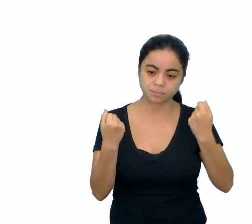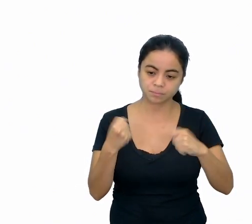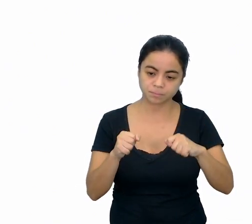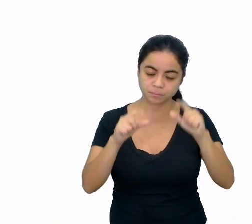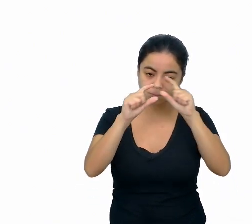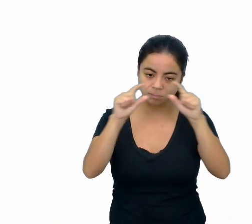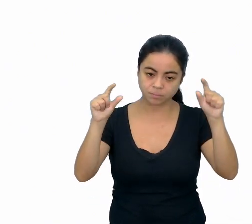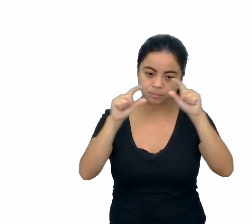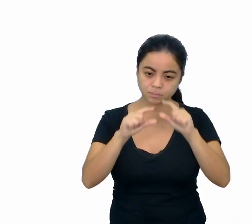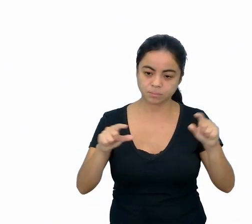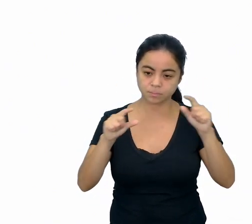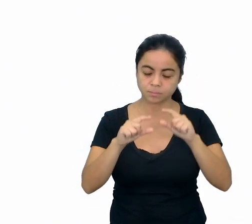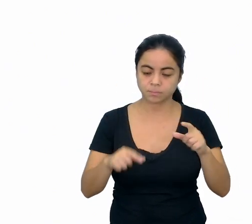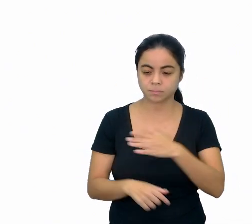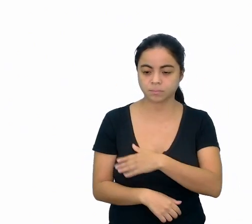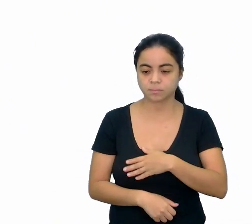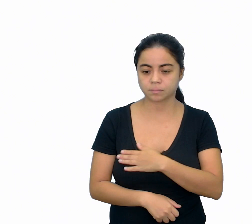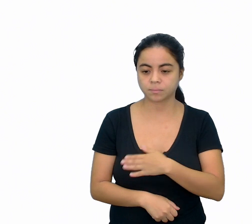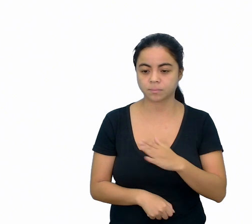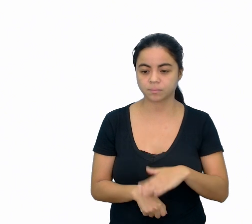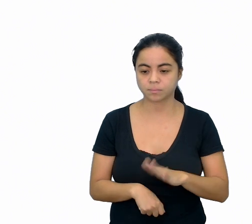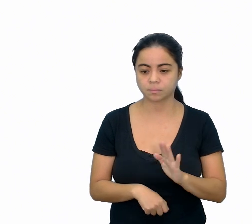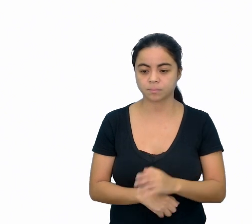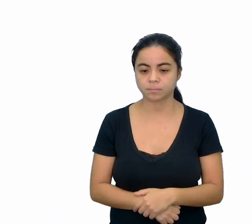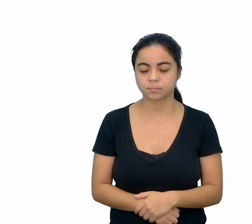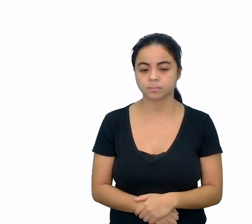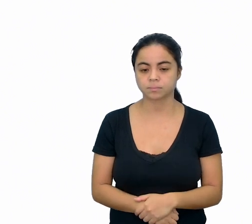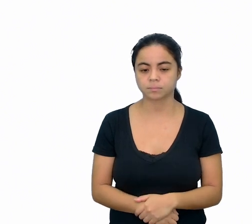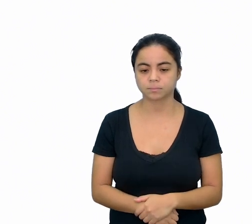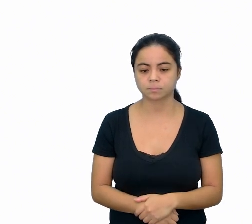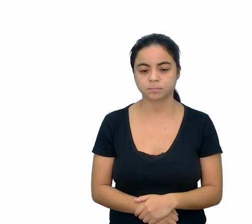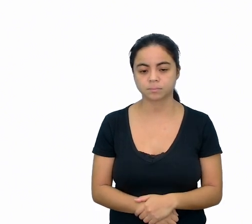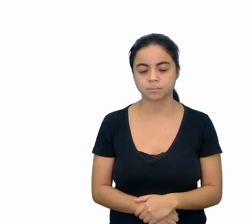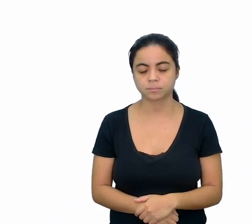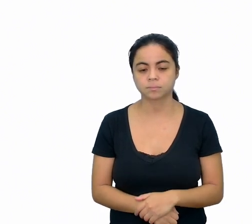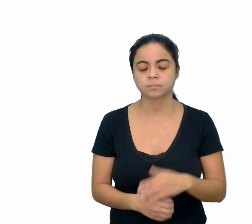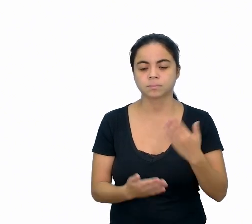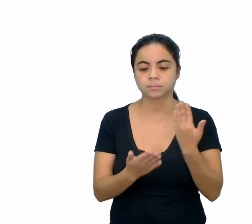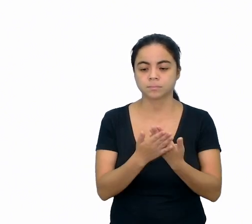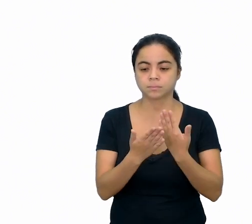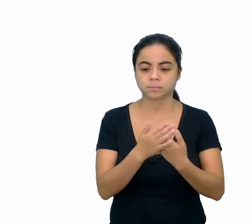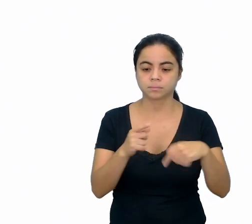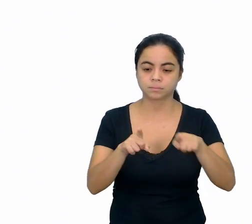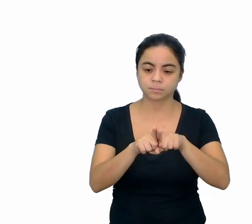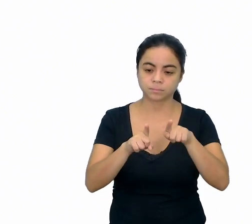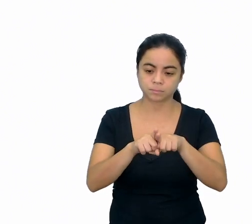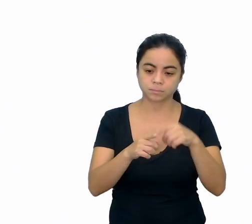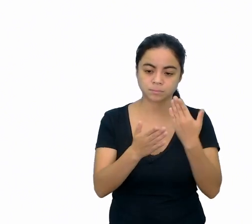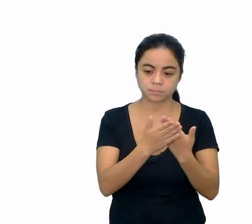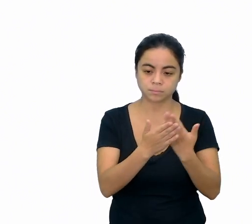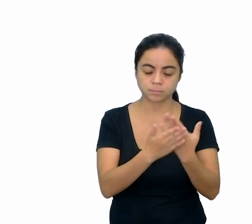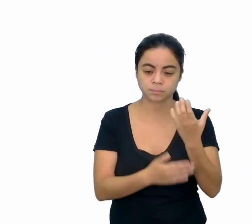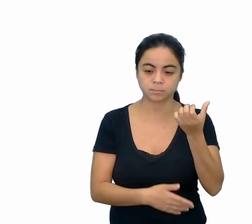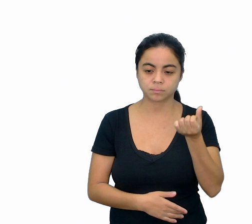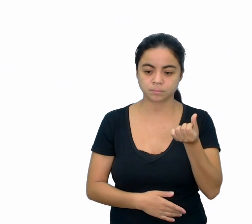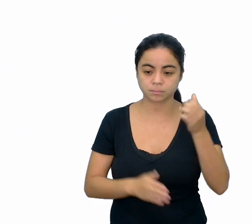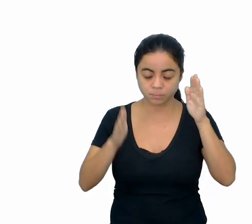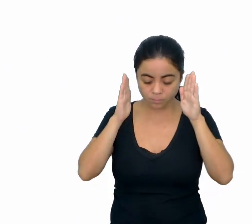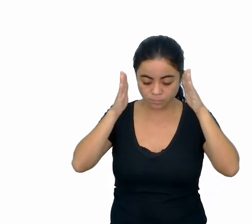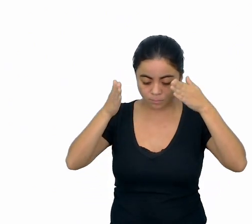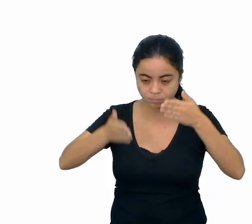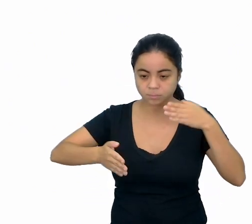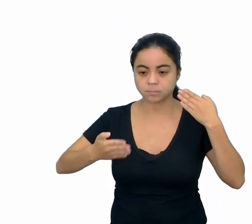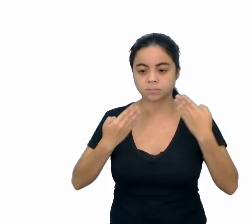os 4 contos preferidos por eles. Essa aula, bem como a aula 6, será um foco de